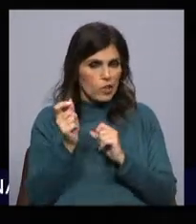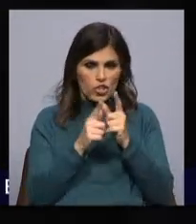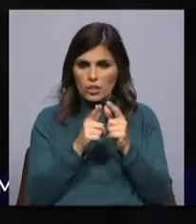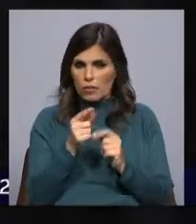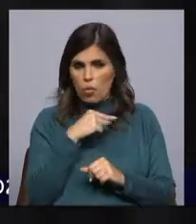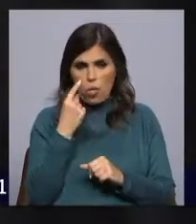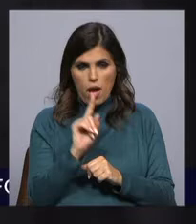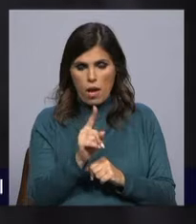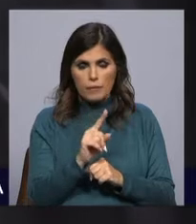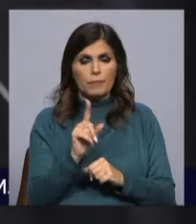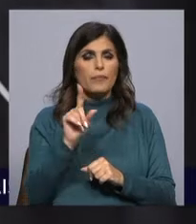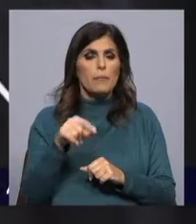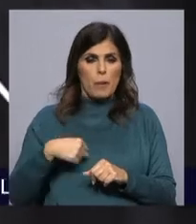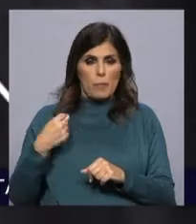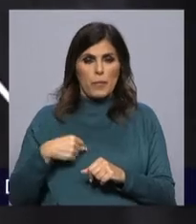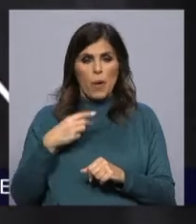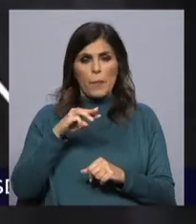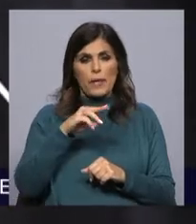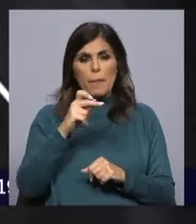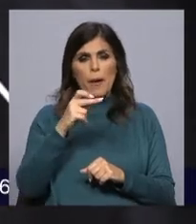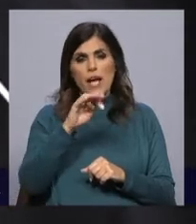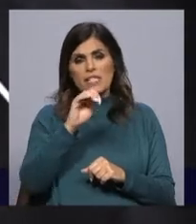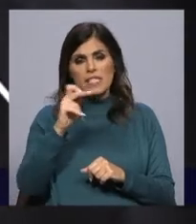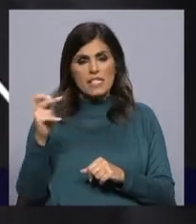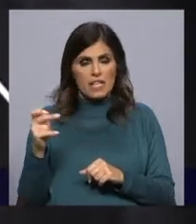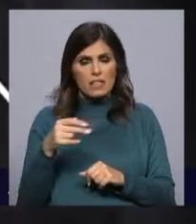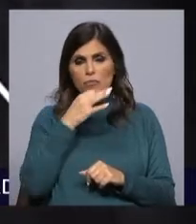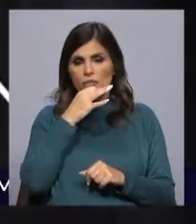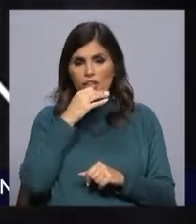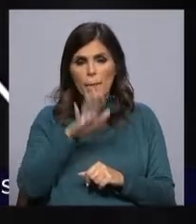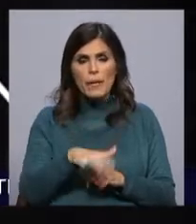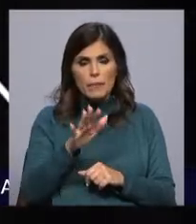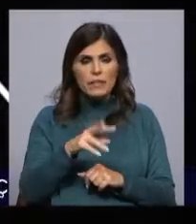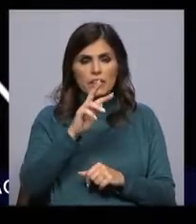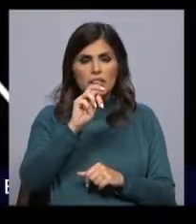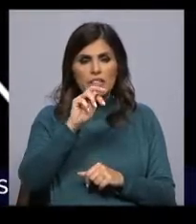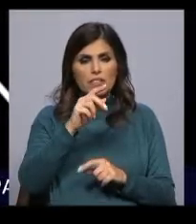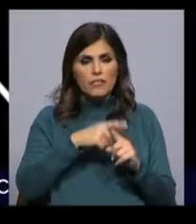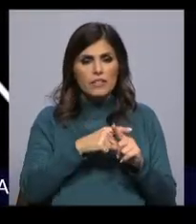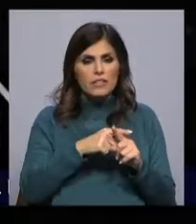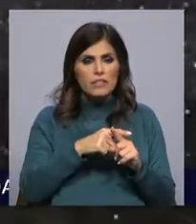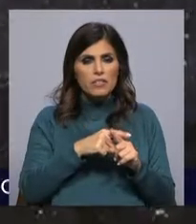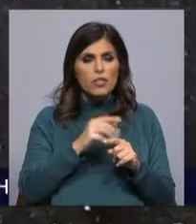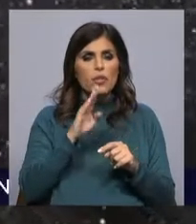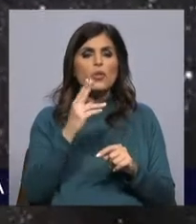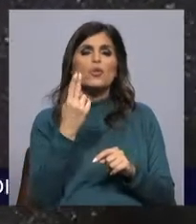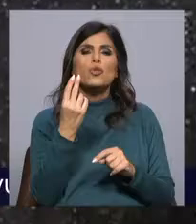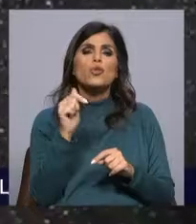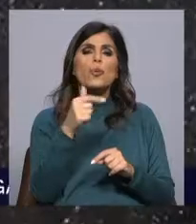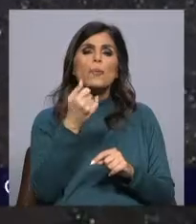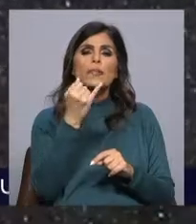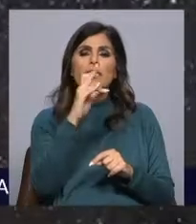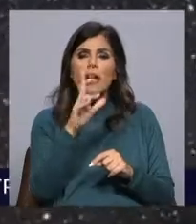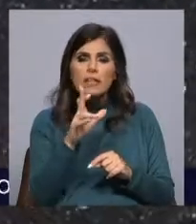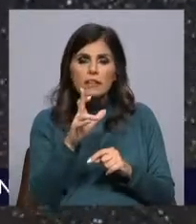sua própria massa. Estamos a falar de corpos com uma massa inferior a 13 vezes a massa de Júpiter. Pela massa que